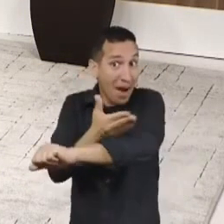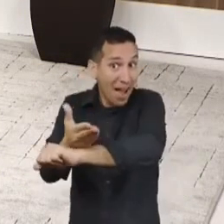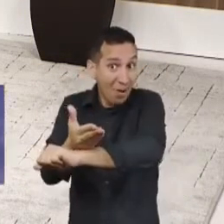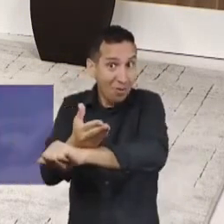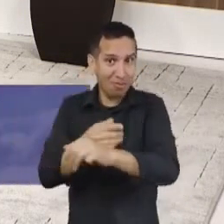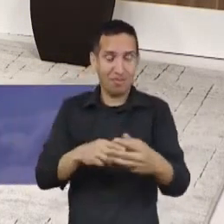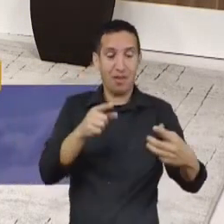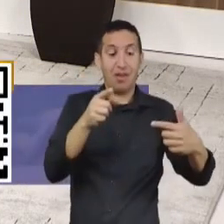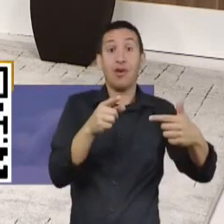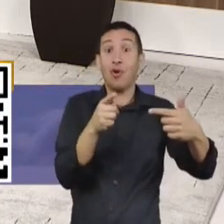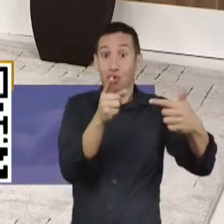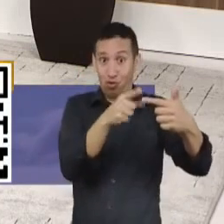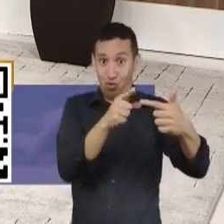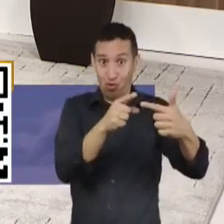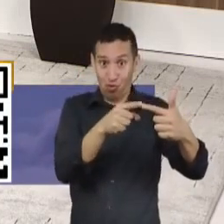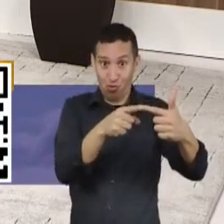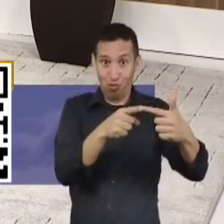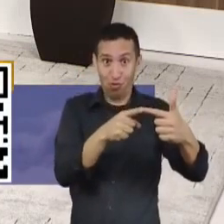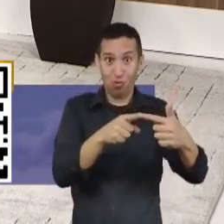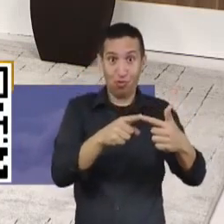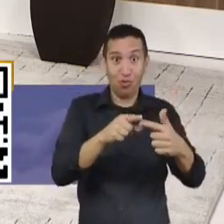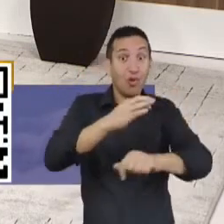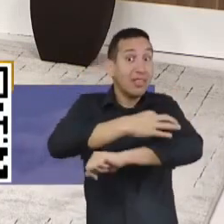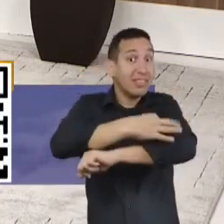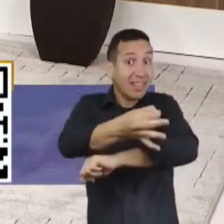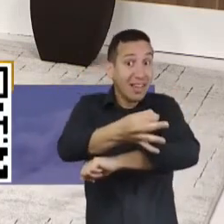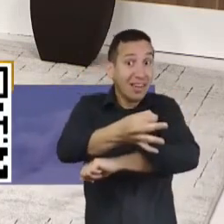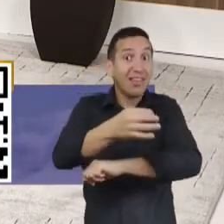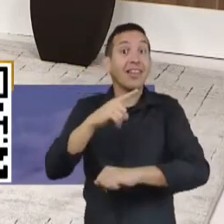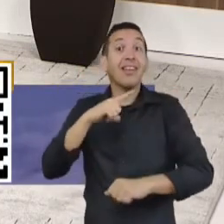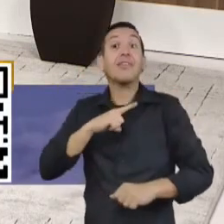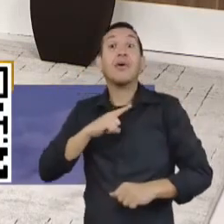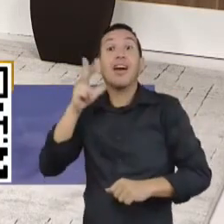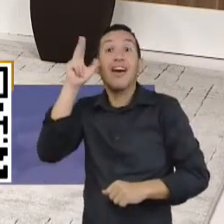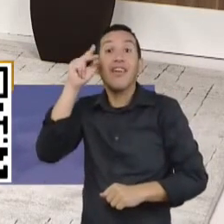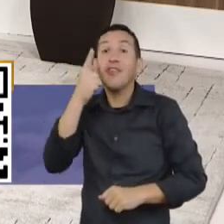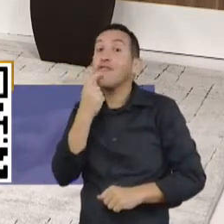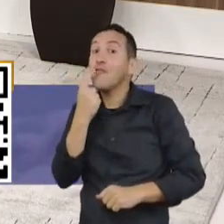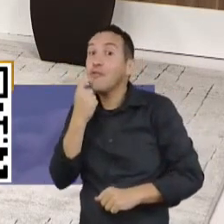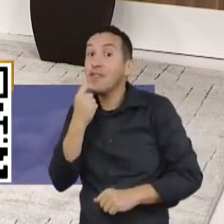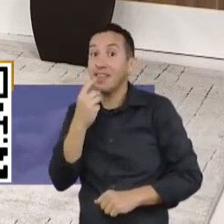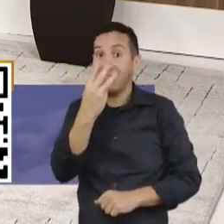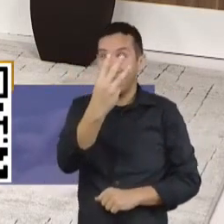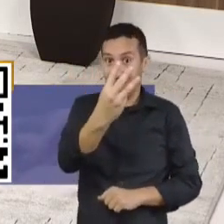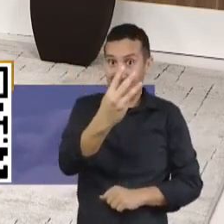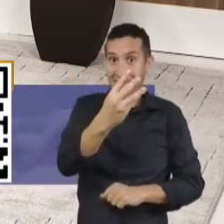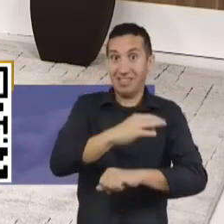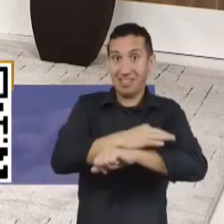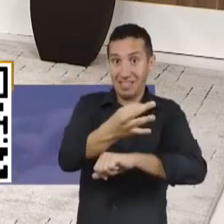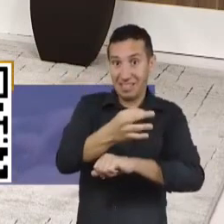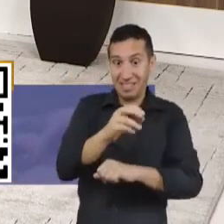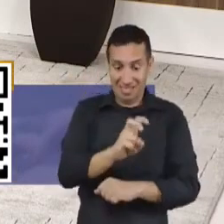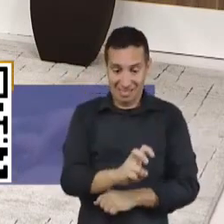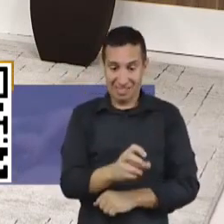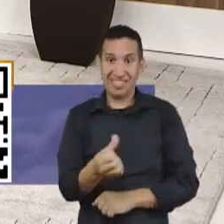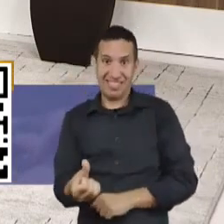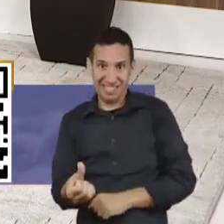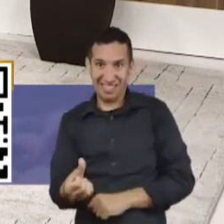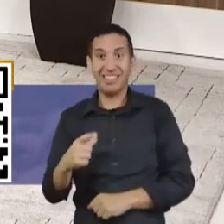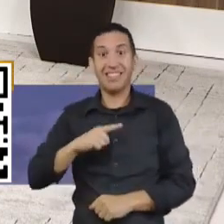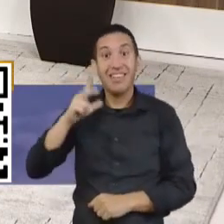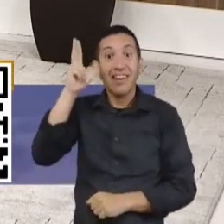no segundo selo versos 3 e 4 aparece um cavalo vermelho no terceiro selo versos 5 e 6